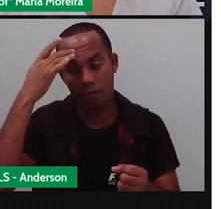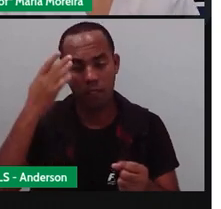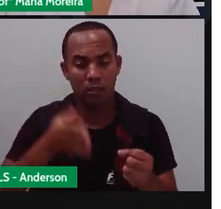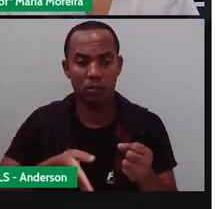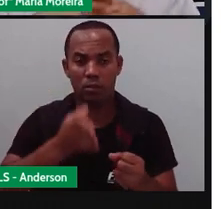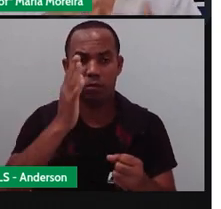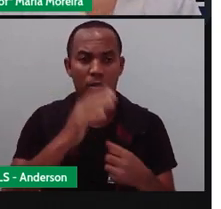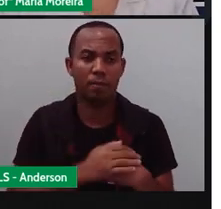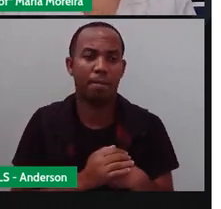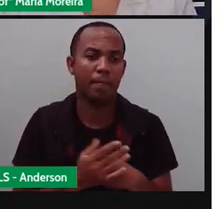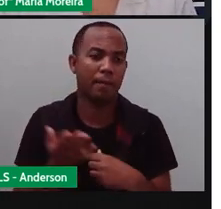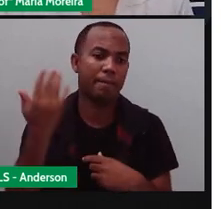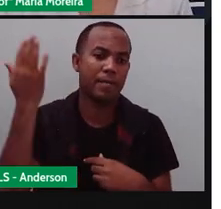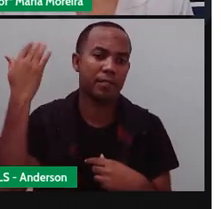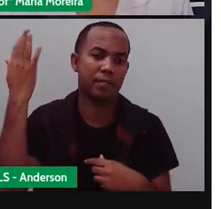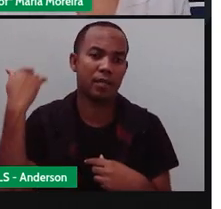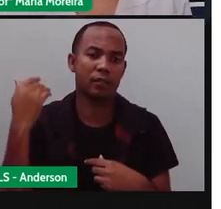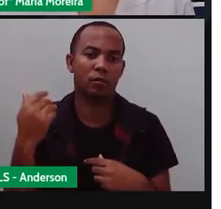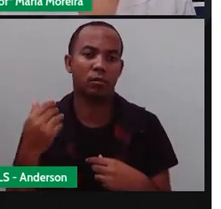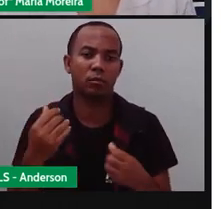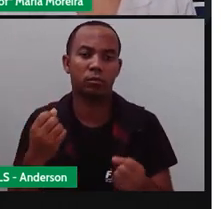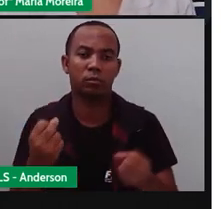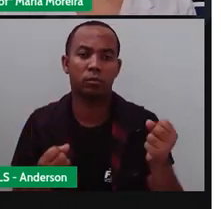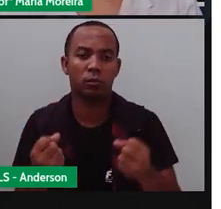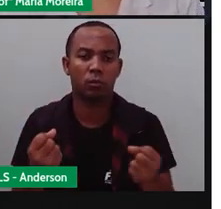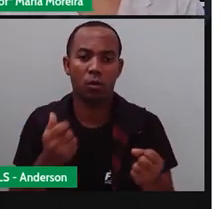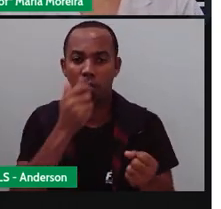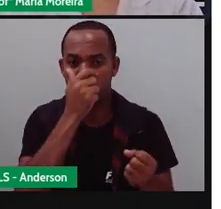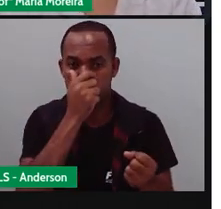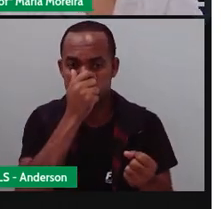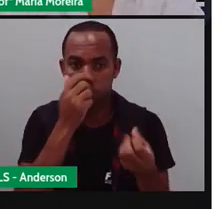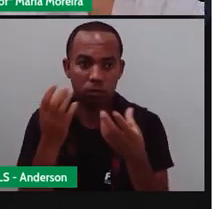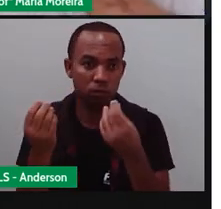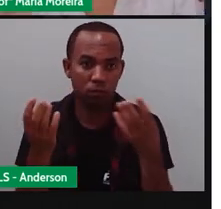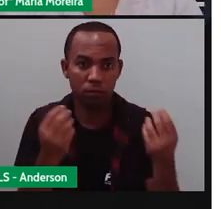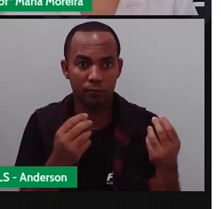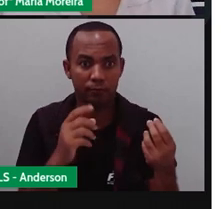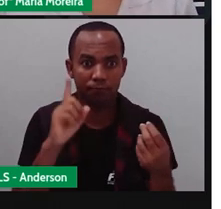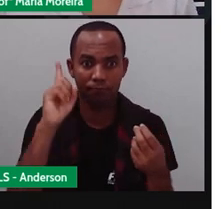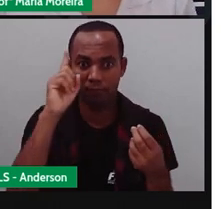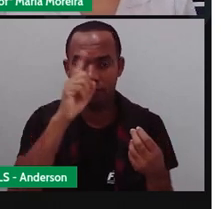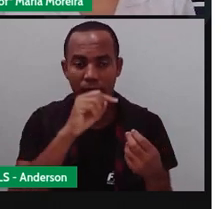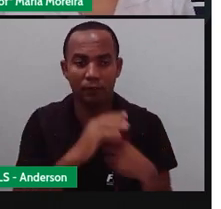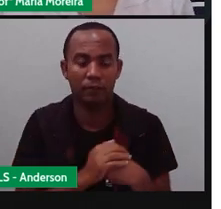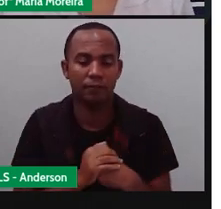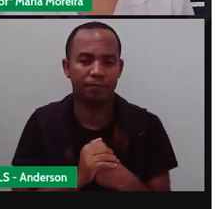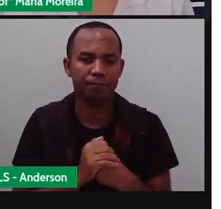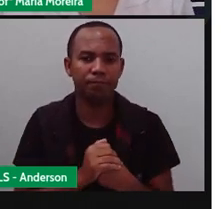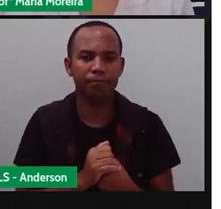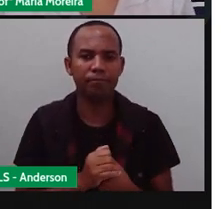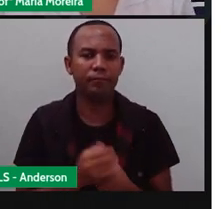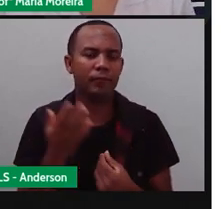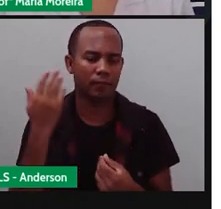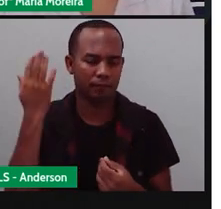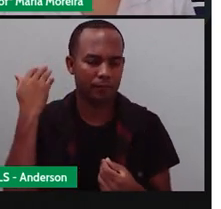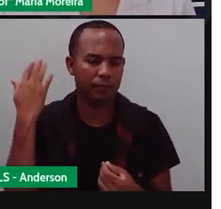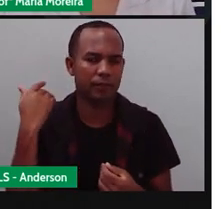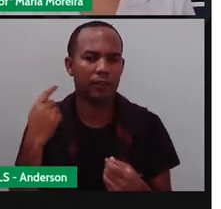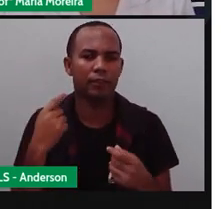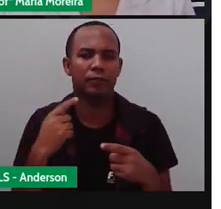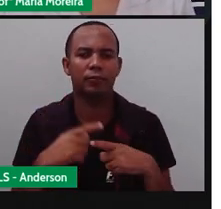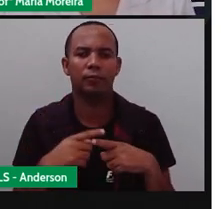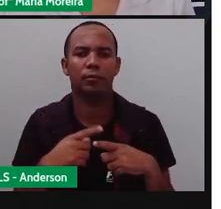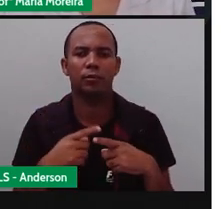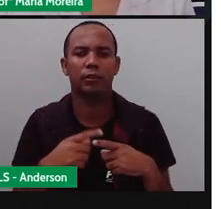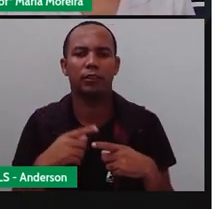116 Norte engarrafava muito agora no período que seria absurdo os engarrafamentos na 116 por